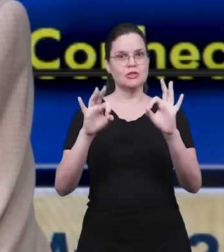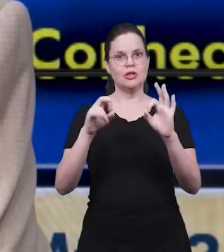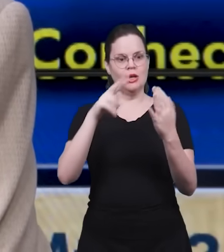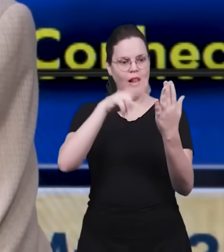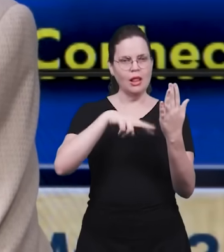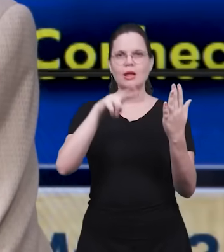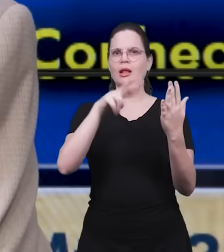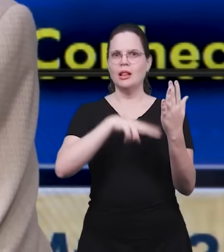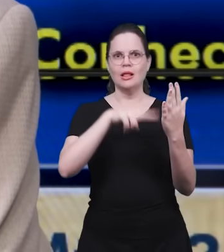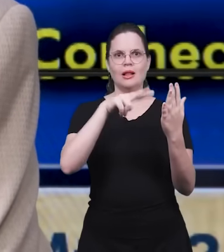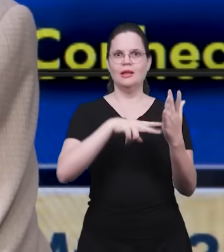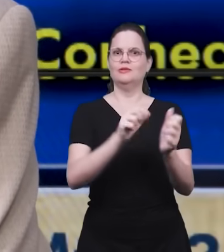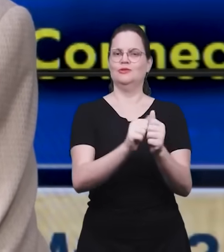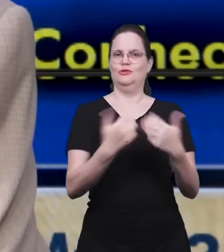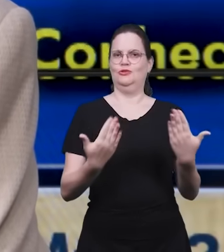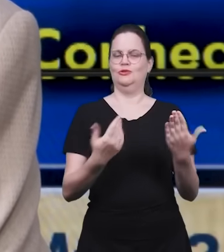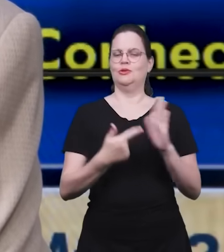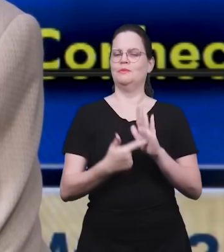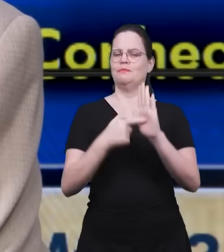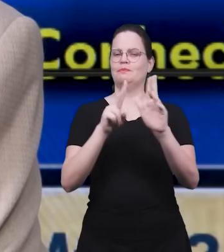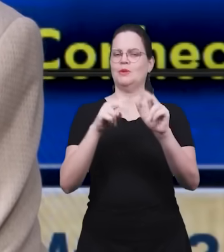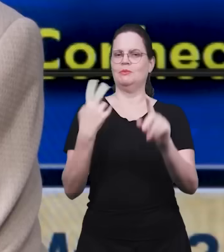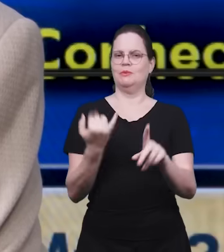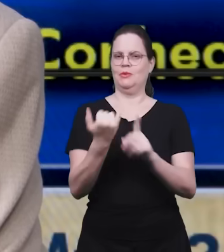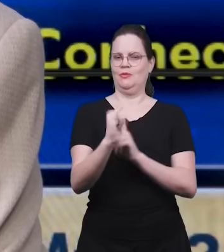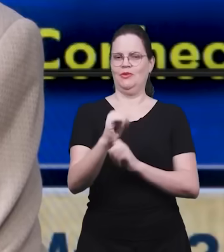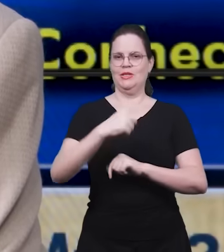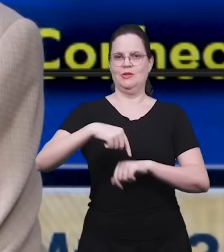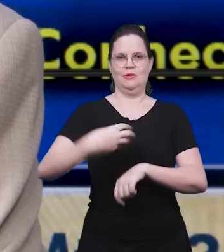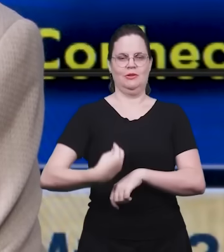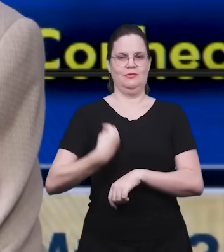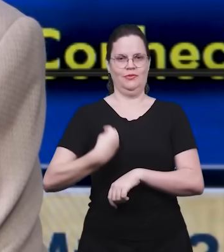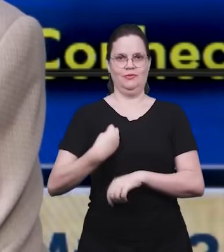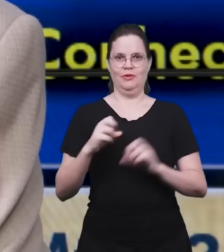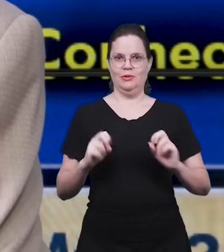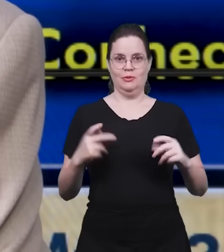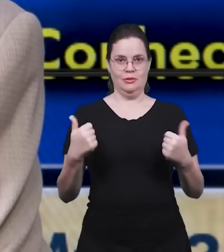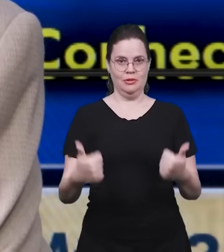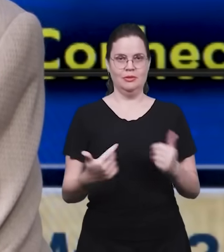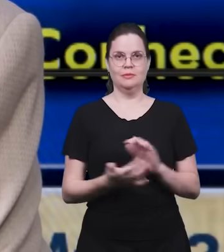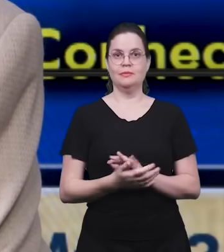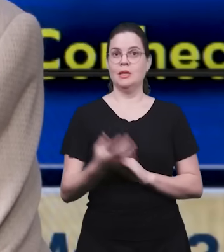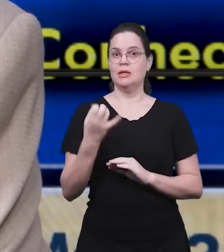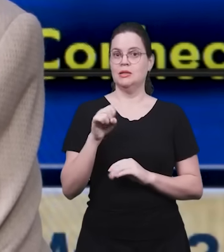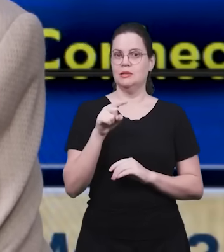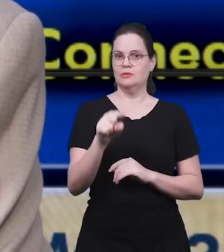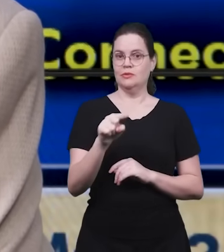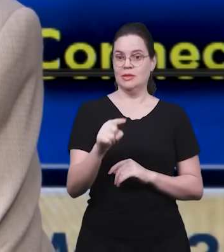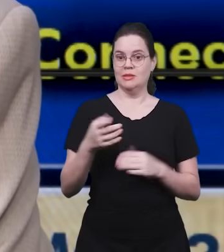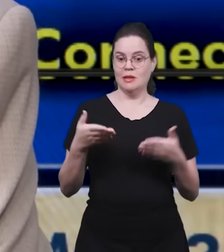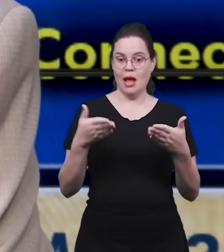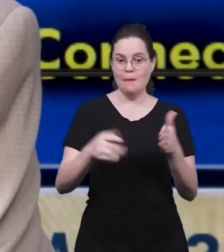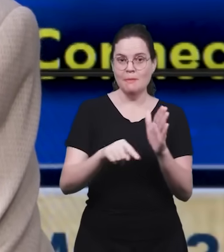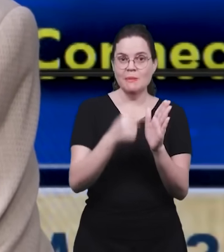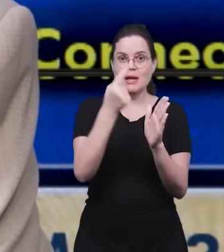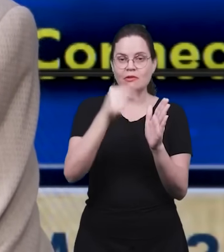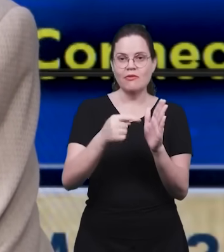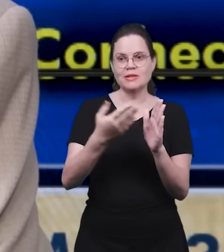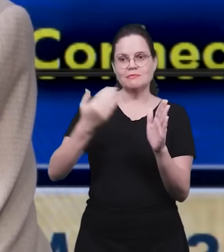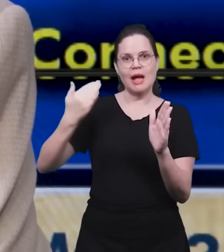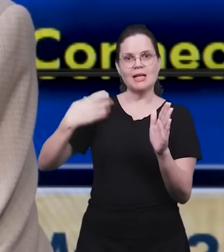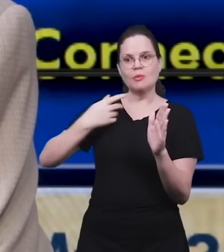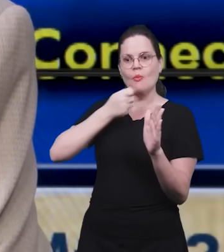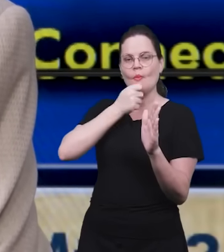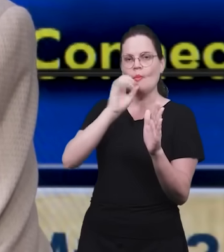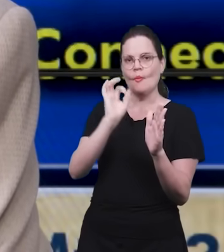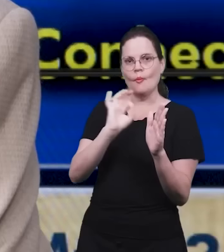Bíblia aquilo que a Bíblia diz sobre o momento profético que nós estamos vivendo, tá certo? E se você não está chegando agora, não viu os